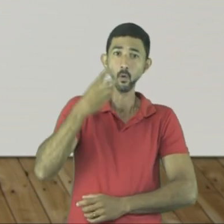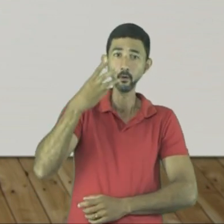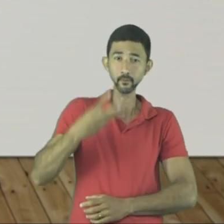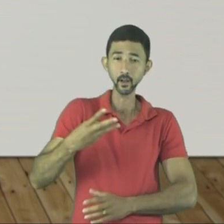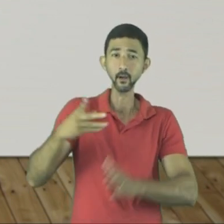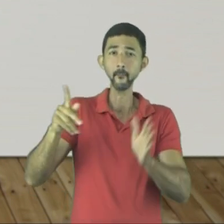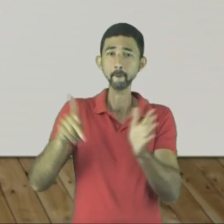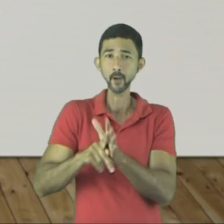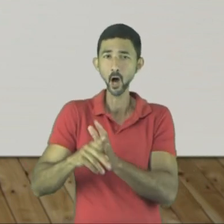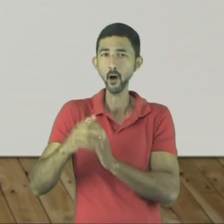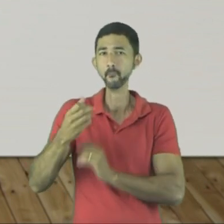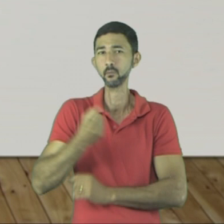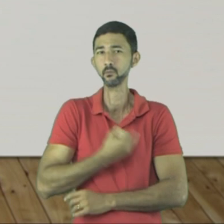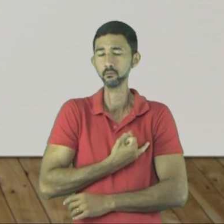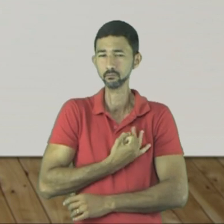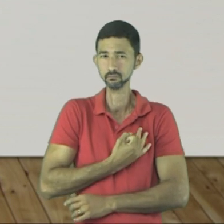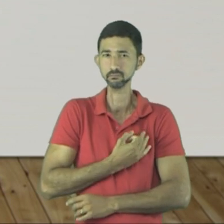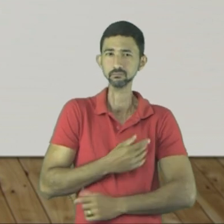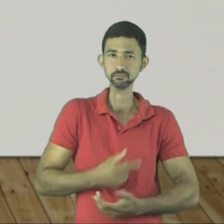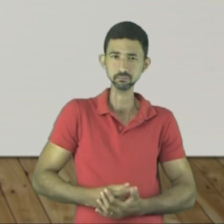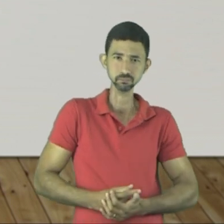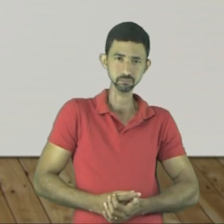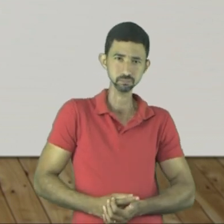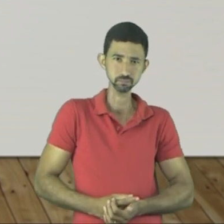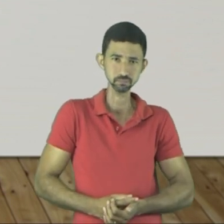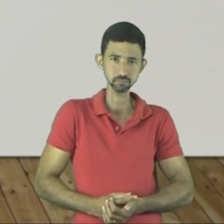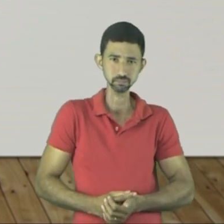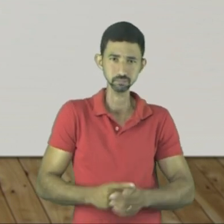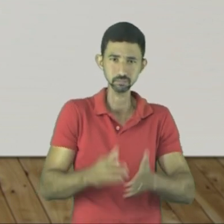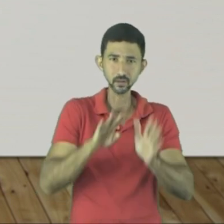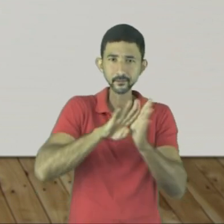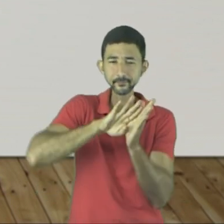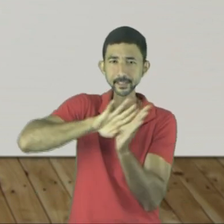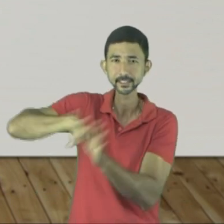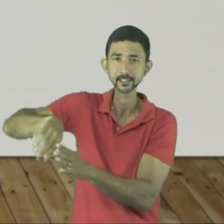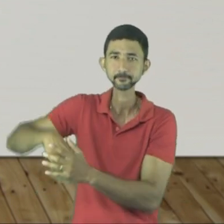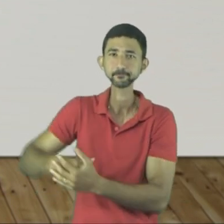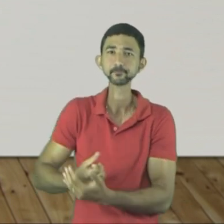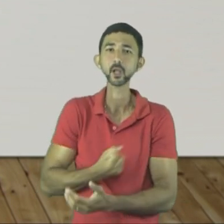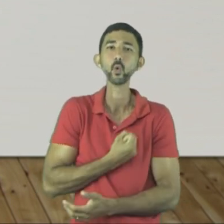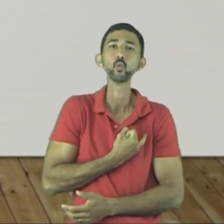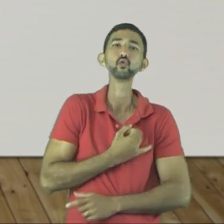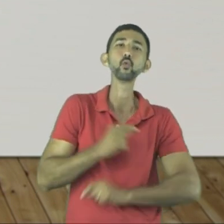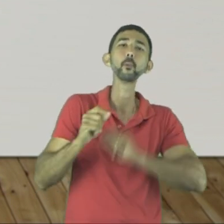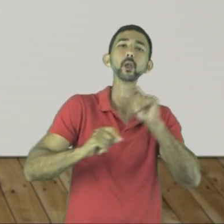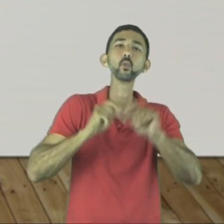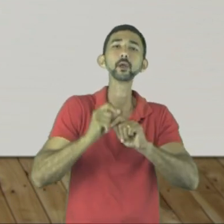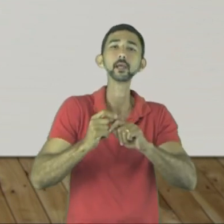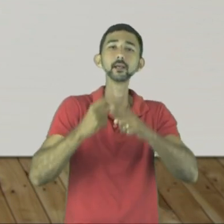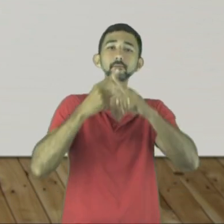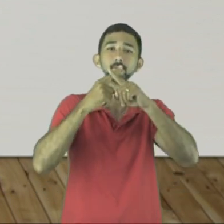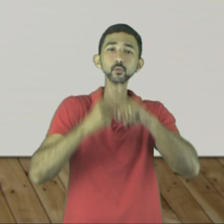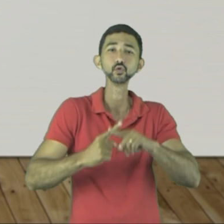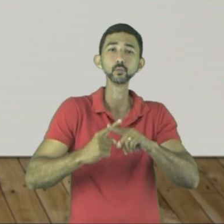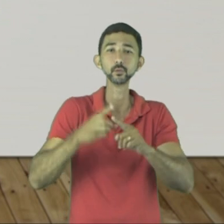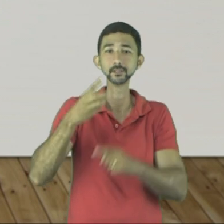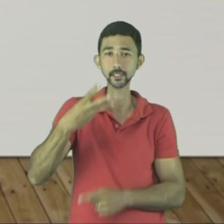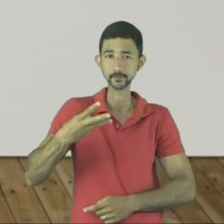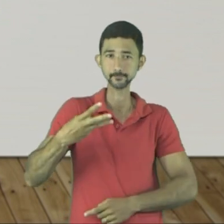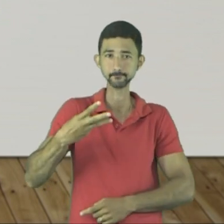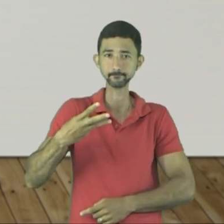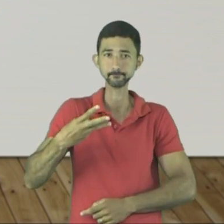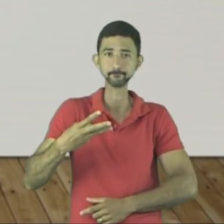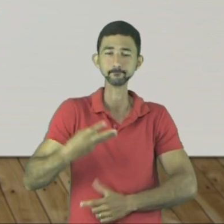e ele próprio como divisores. Então vamos eliminar aí os números que são múltiplos de